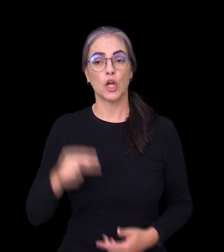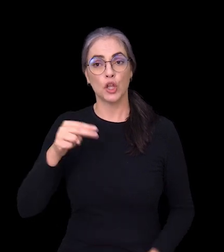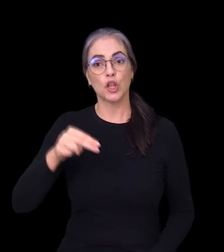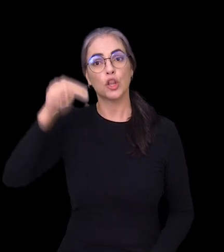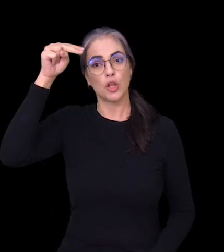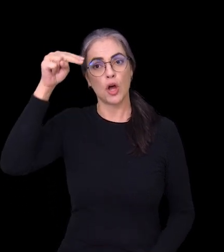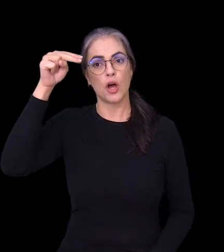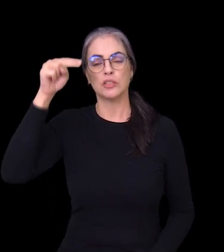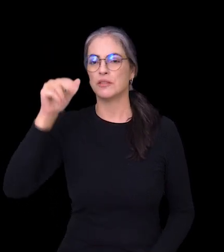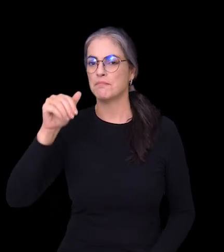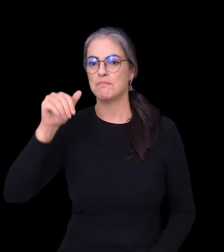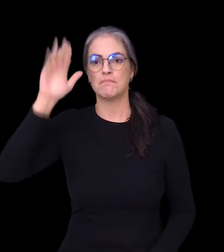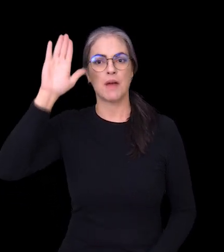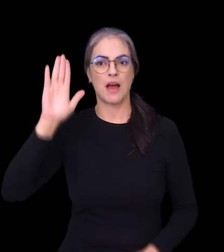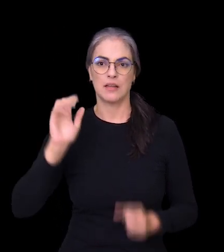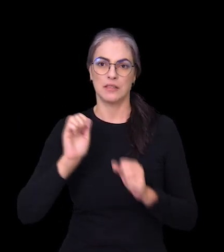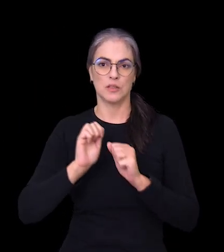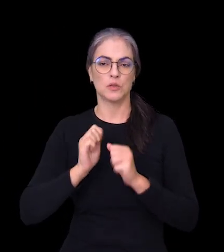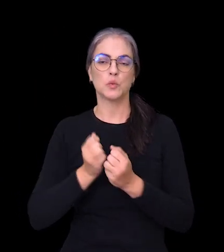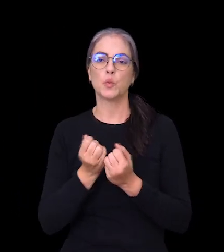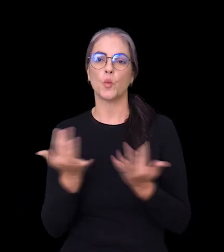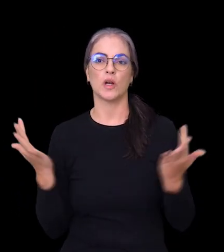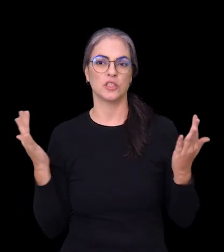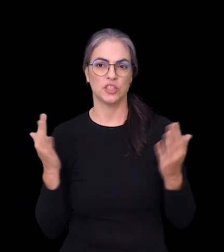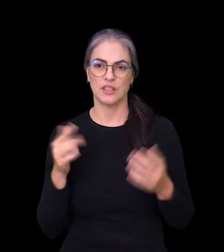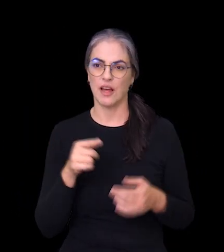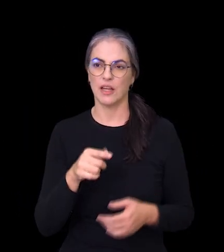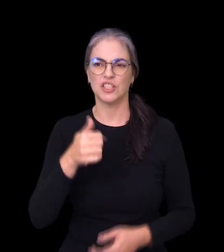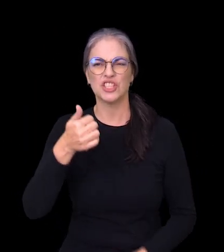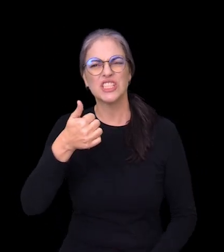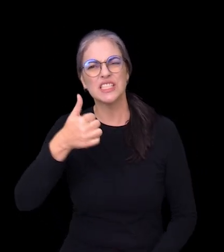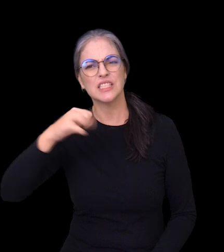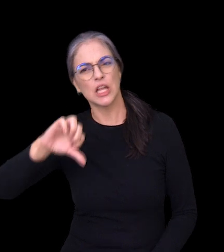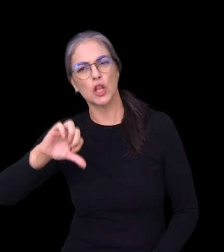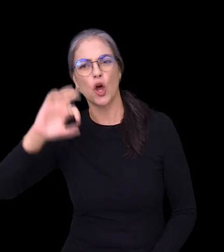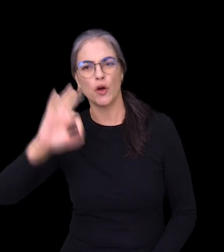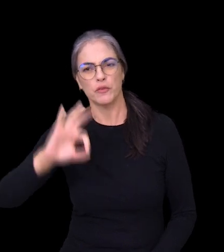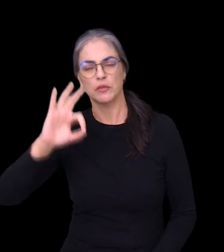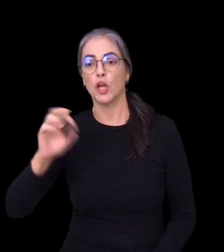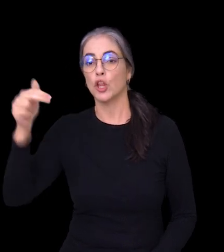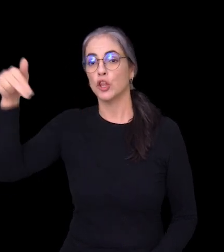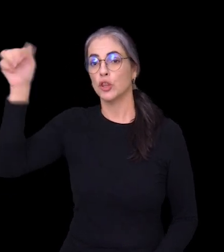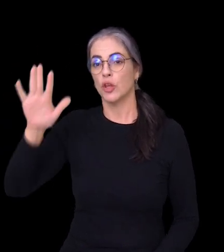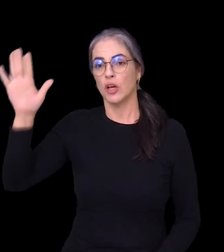foi maior incidência, 19%, né? Nordeste com